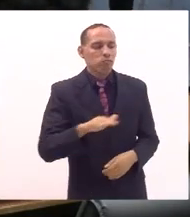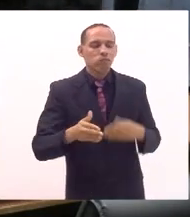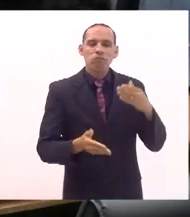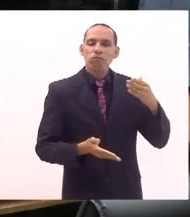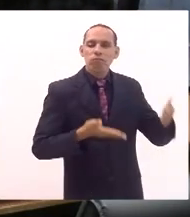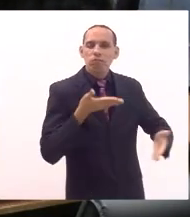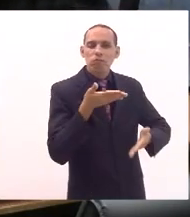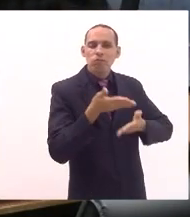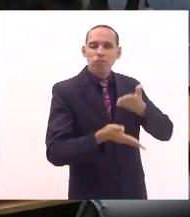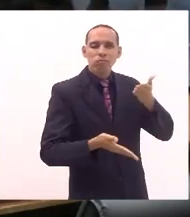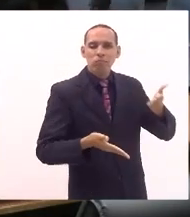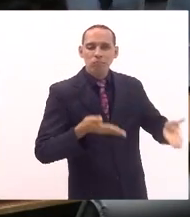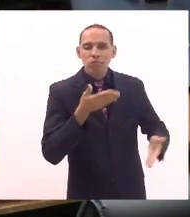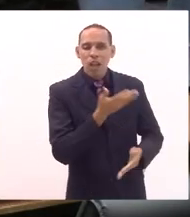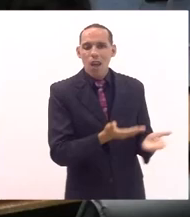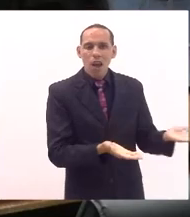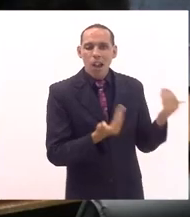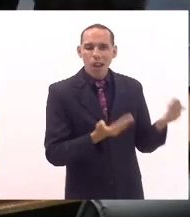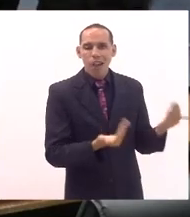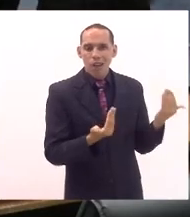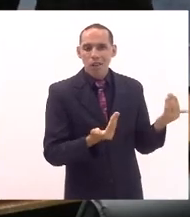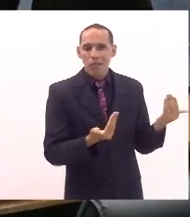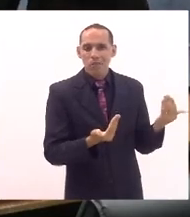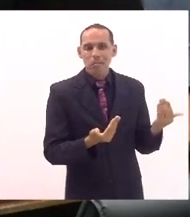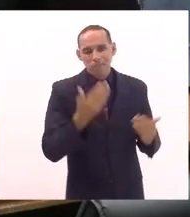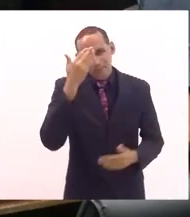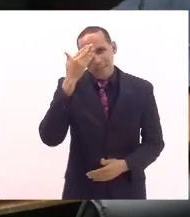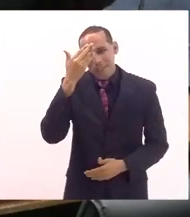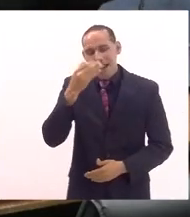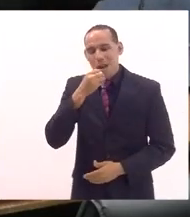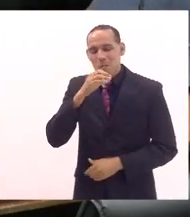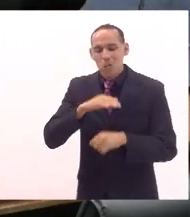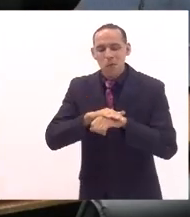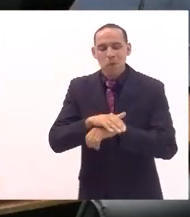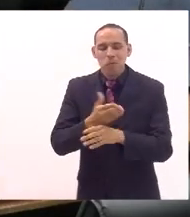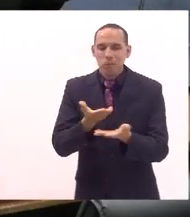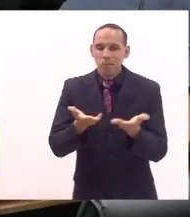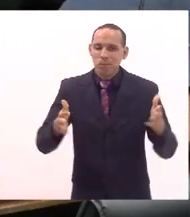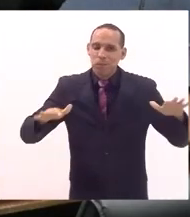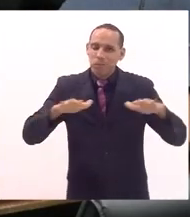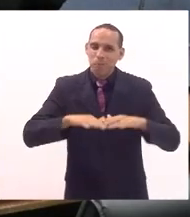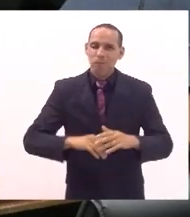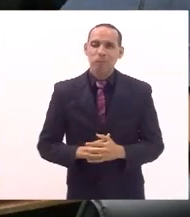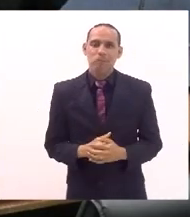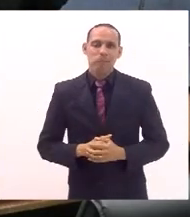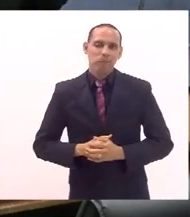crianças e dos nossos adolescentes Muito obrigado e Tenham todos uma boa noite